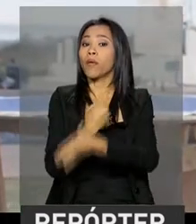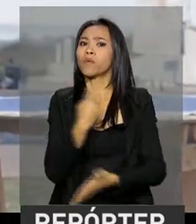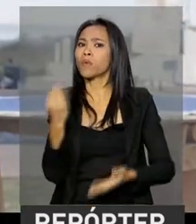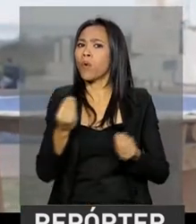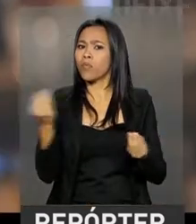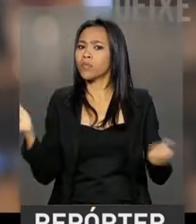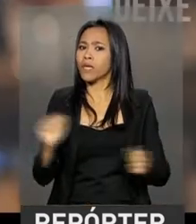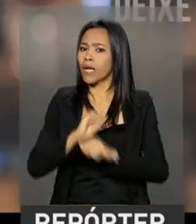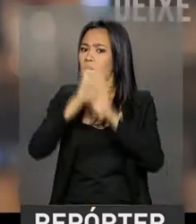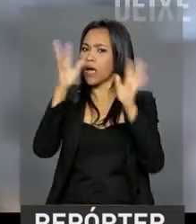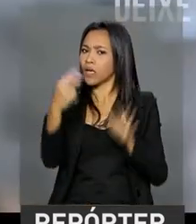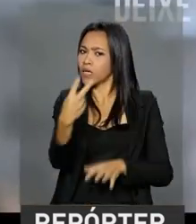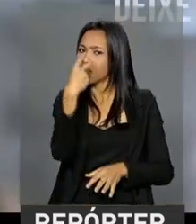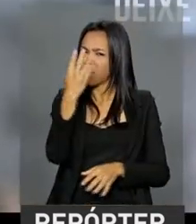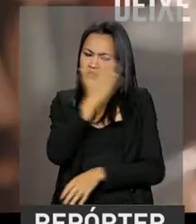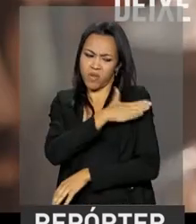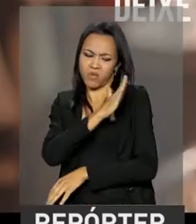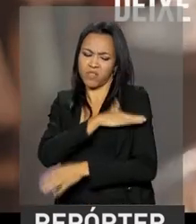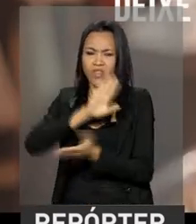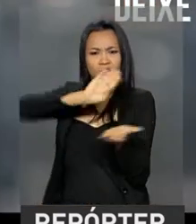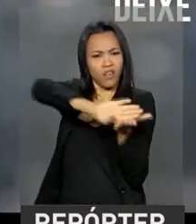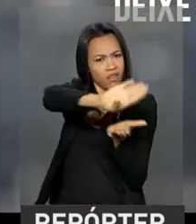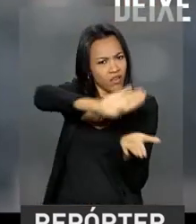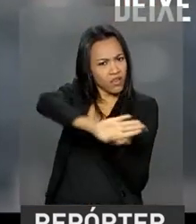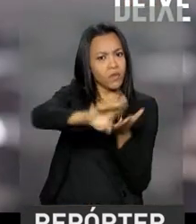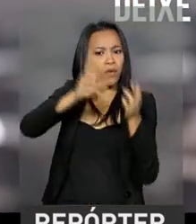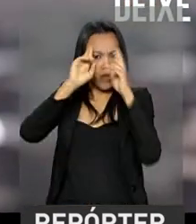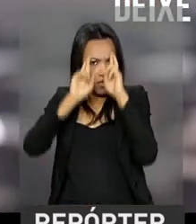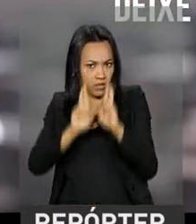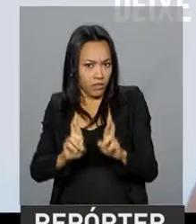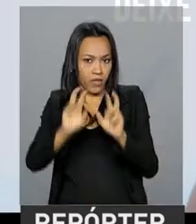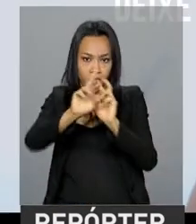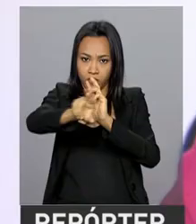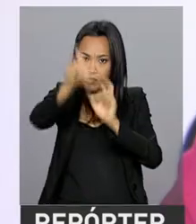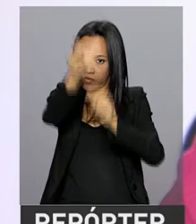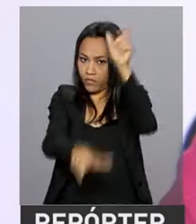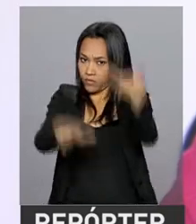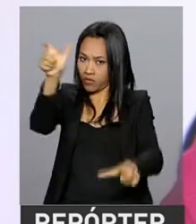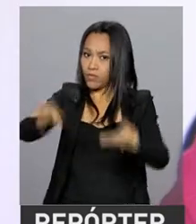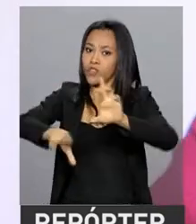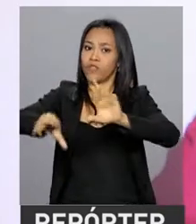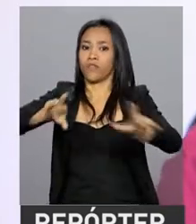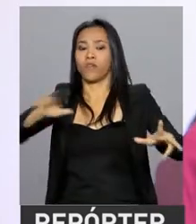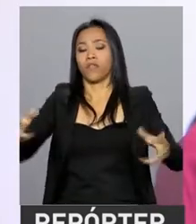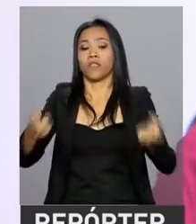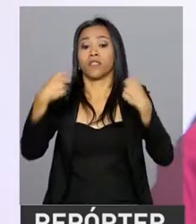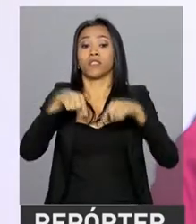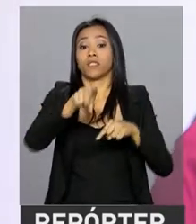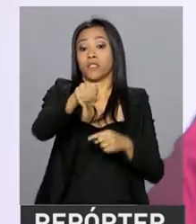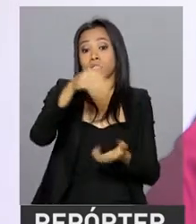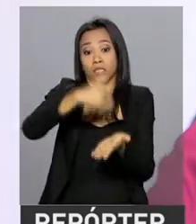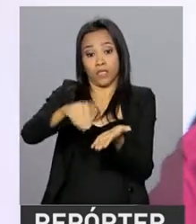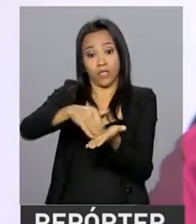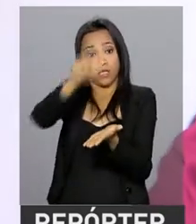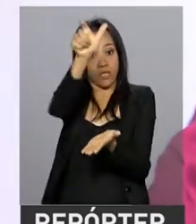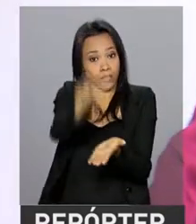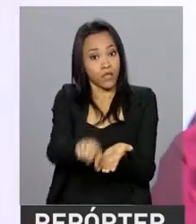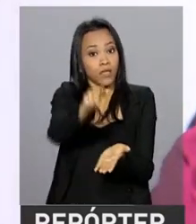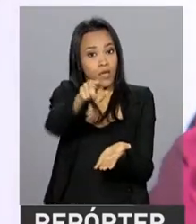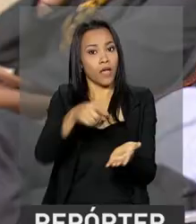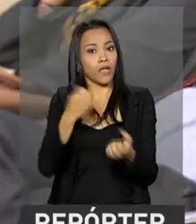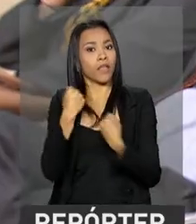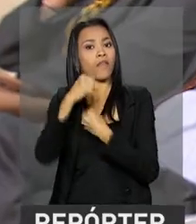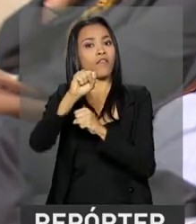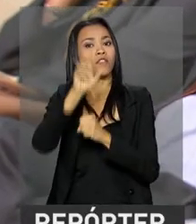tão óbvia? Deixe seu preconceito de lado. Respeite as diferenças. A Secretária Nacional de Promoção e Defesa dos Direitos